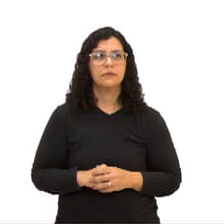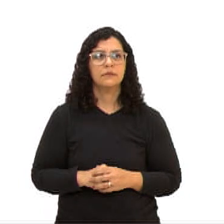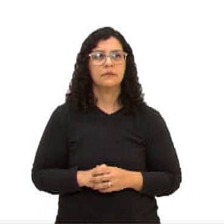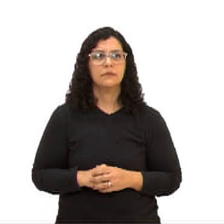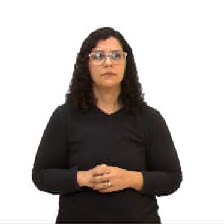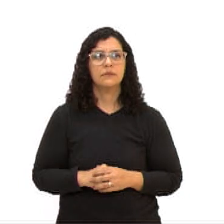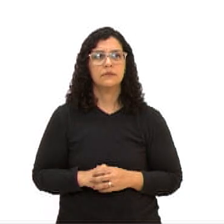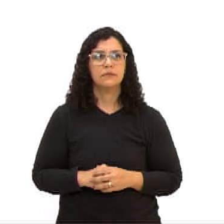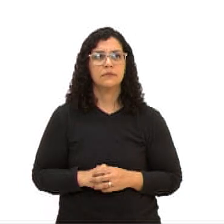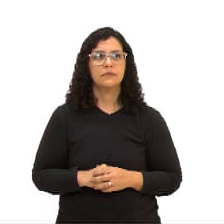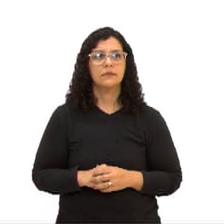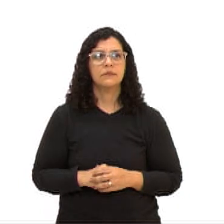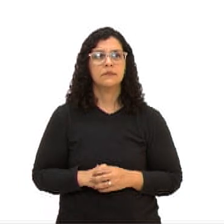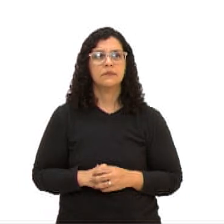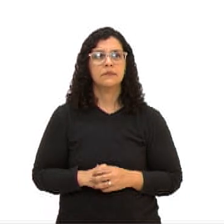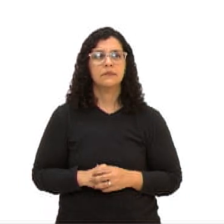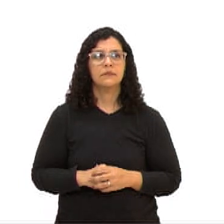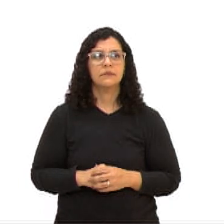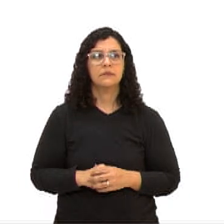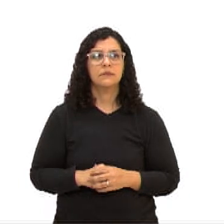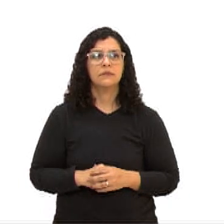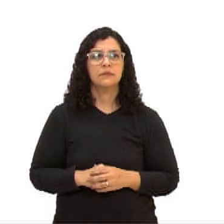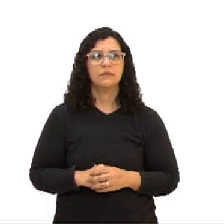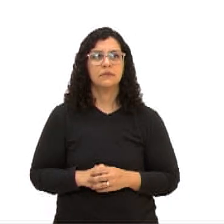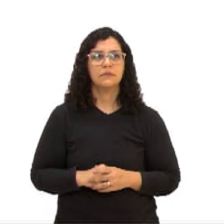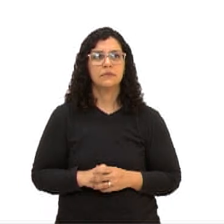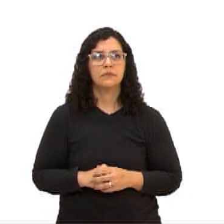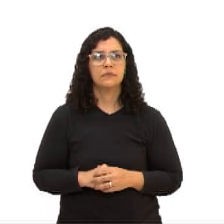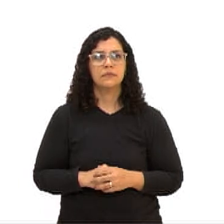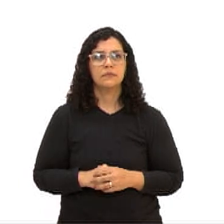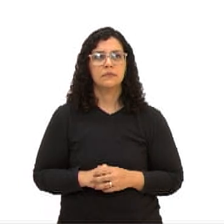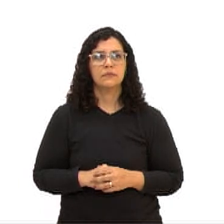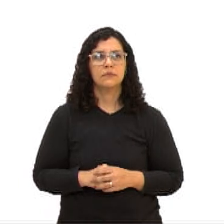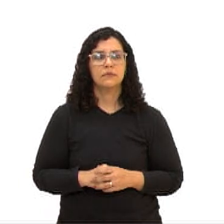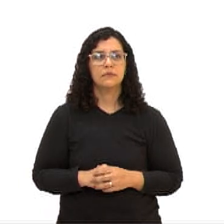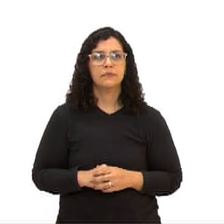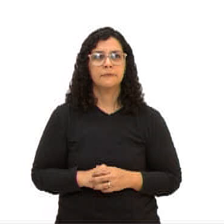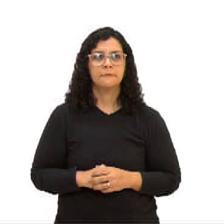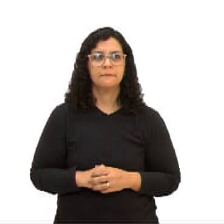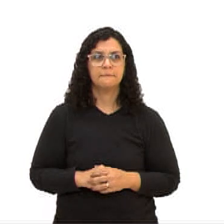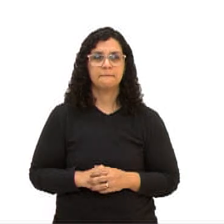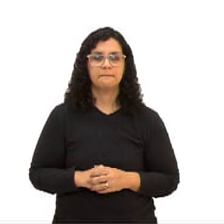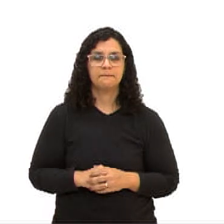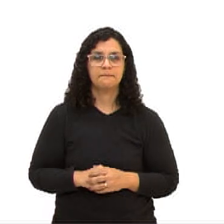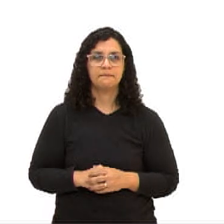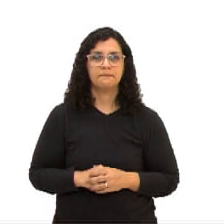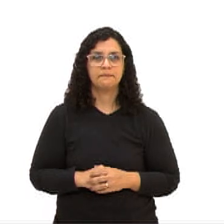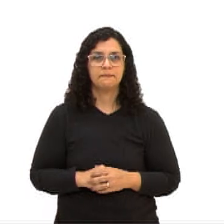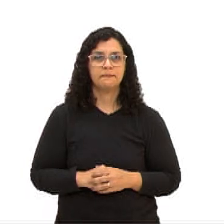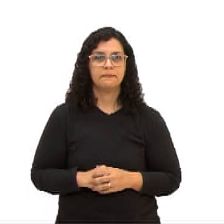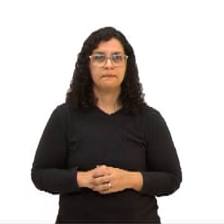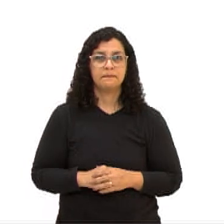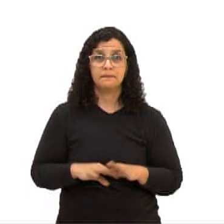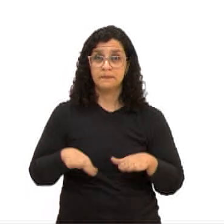da organização da casa para o bom funcionamento e relação entre os residentes em la mesma. Então,